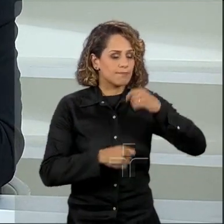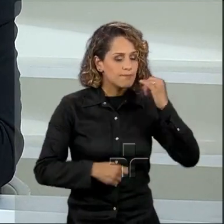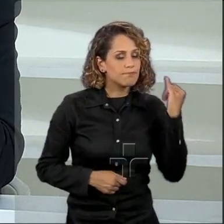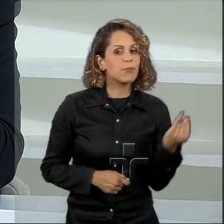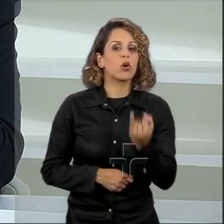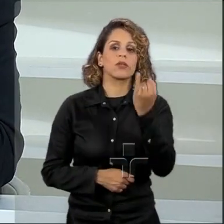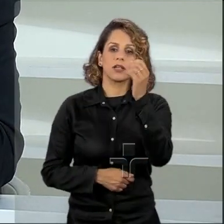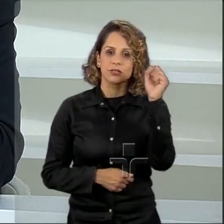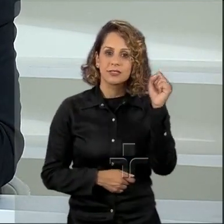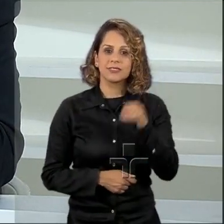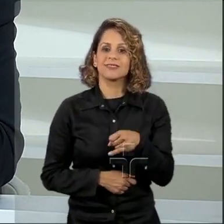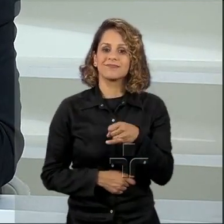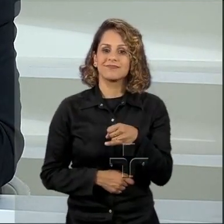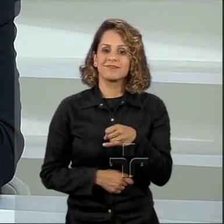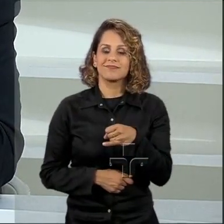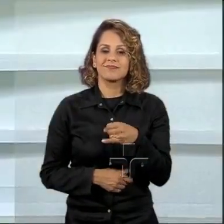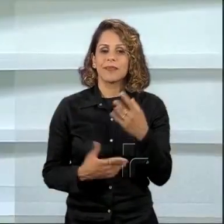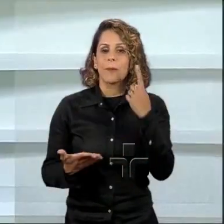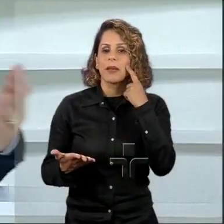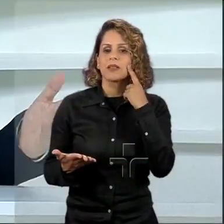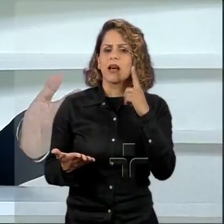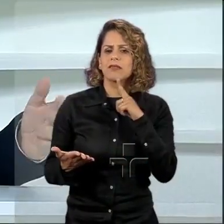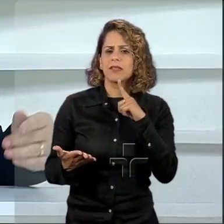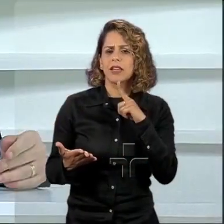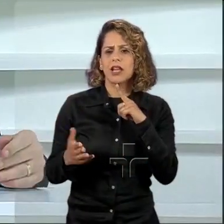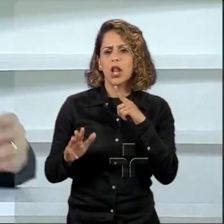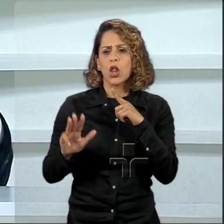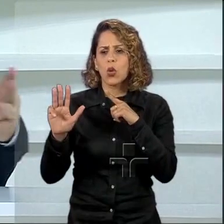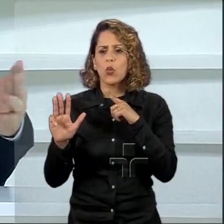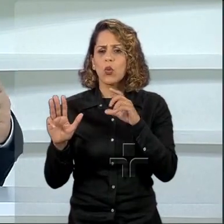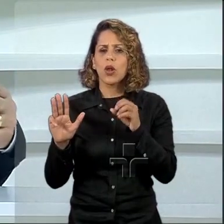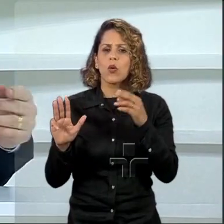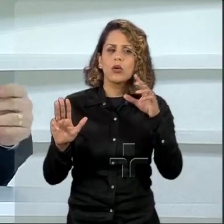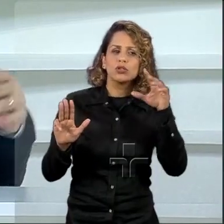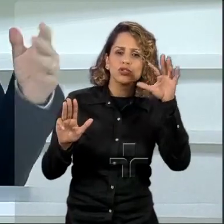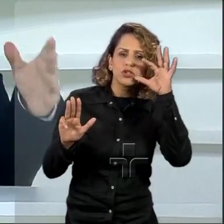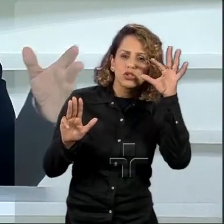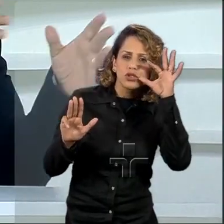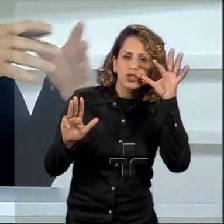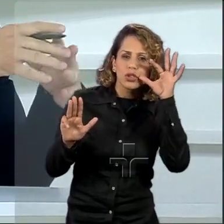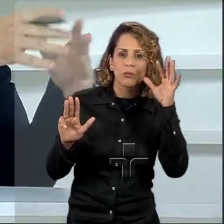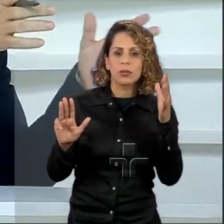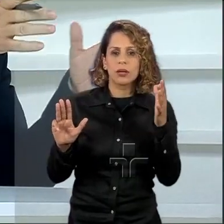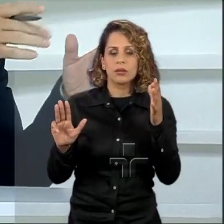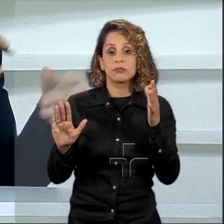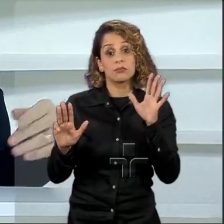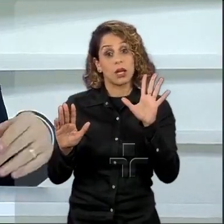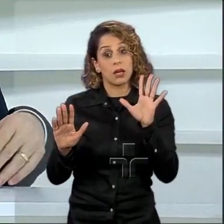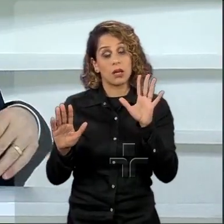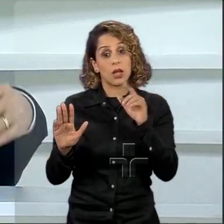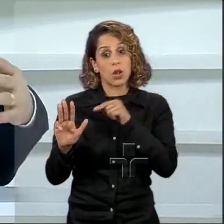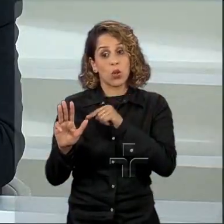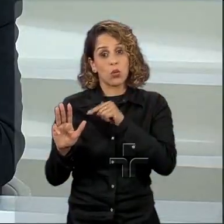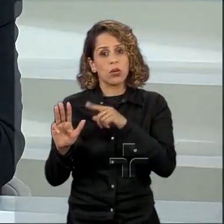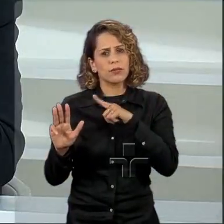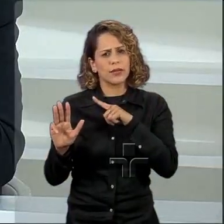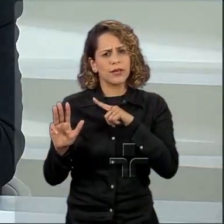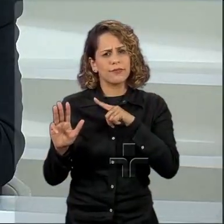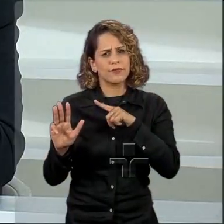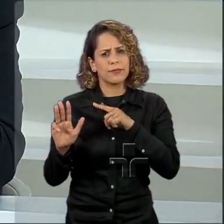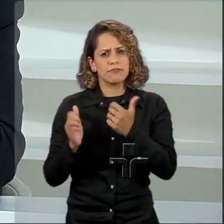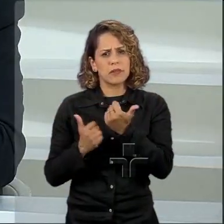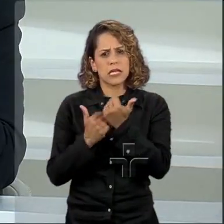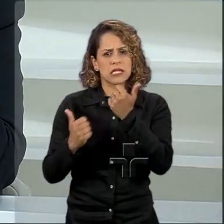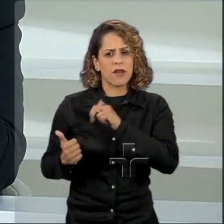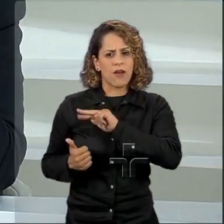ou vai ser a Dilma? A Dilma não teve nenhum empresário, né, nos ministérios. O Lula teve vários empresários. E qual é